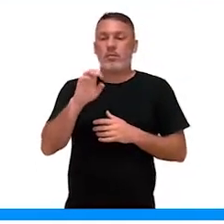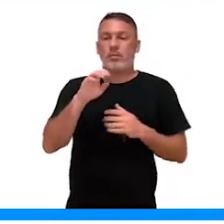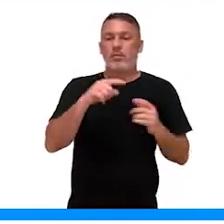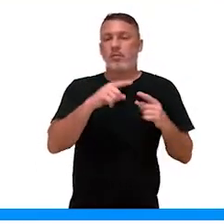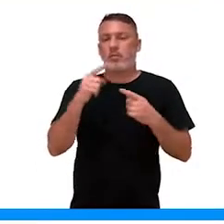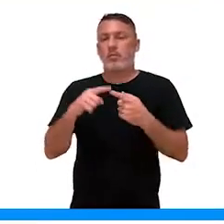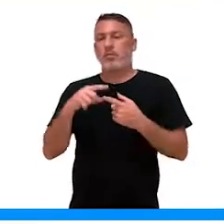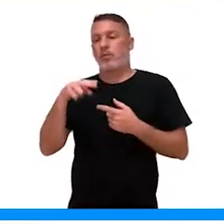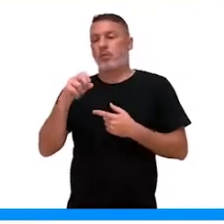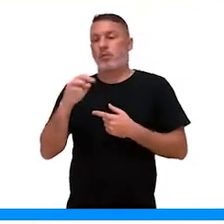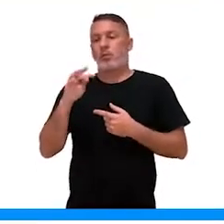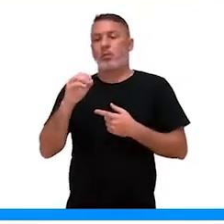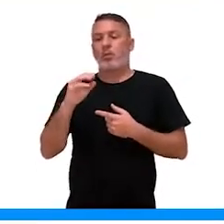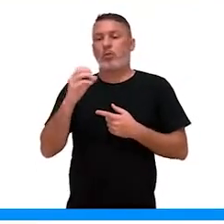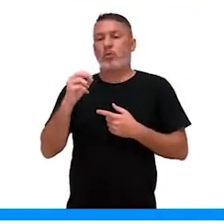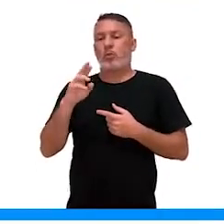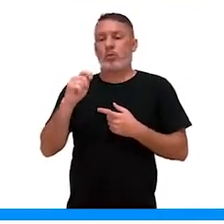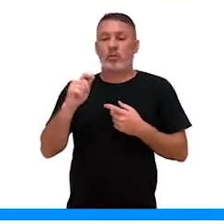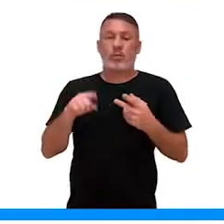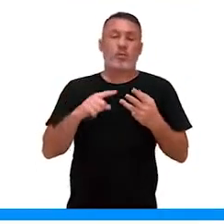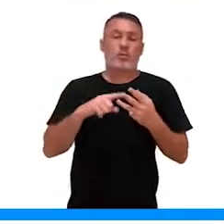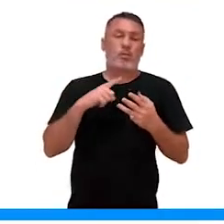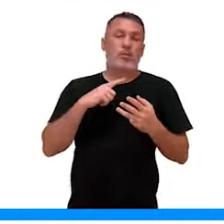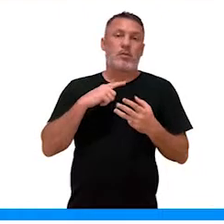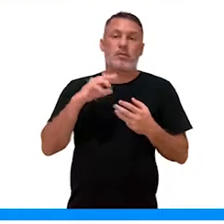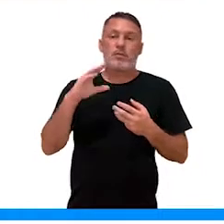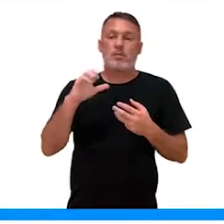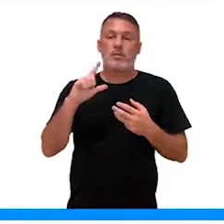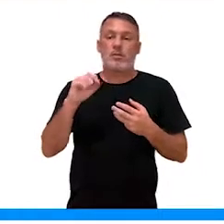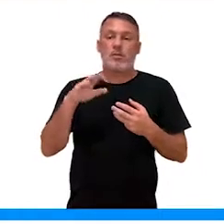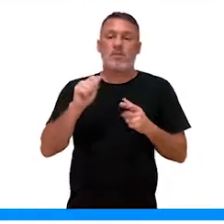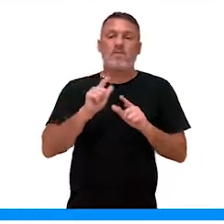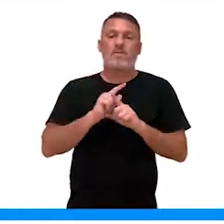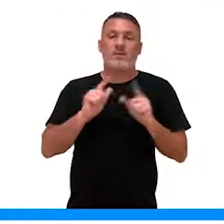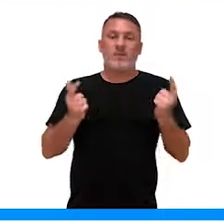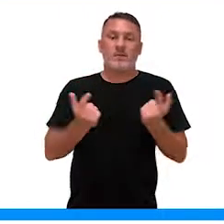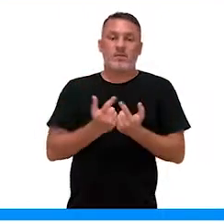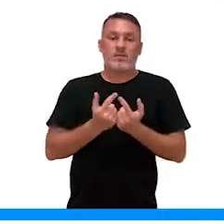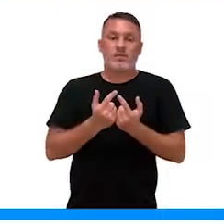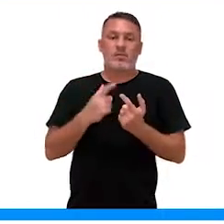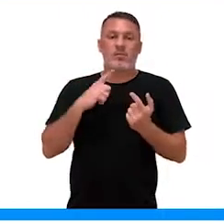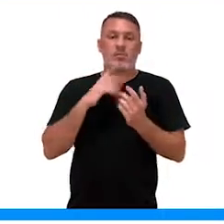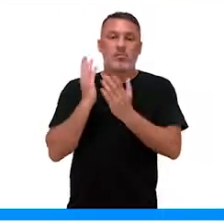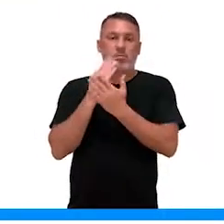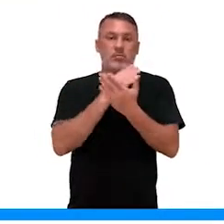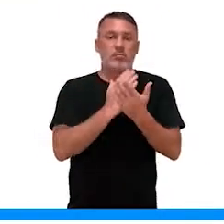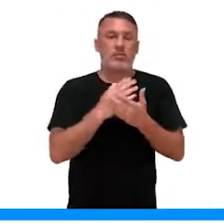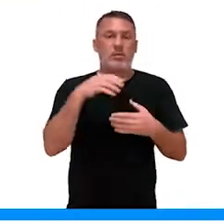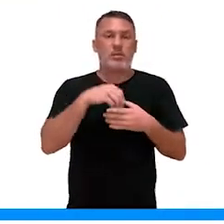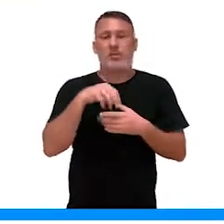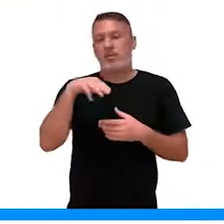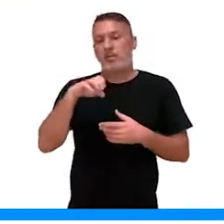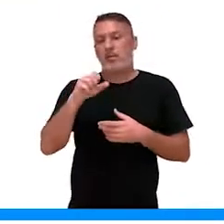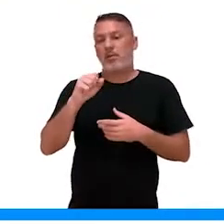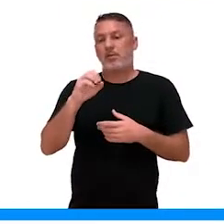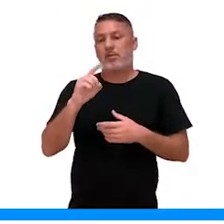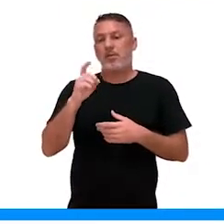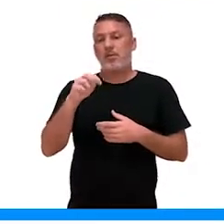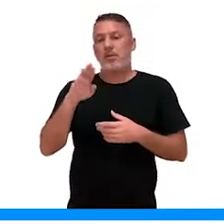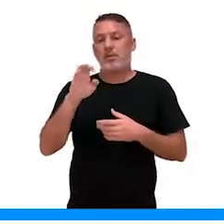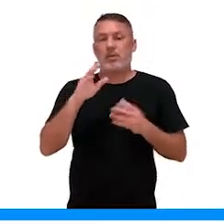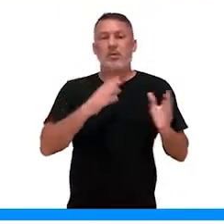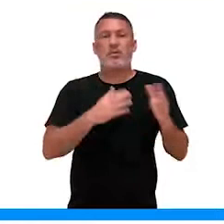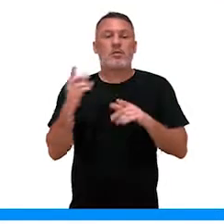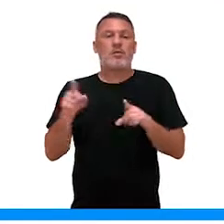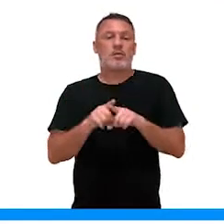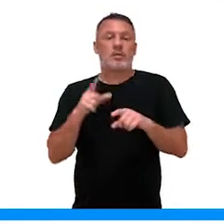temos o celoma, que é aquele espaço vazio ali, totalmente delimitado pela mesoderme, temos agora o